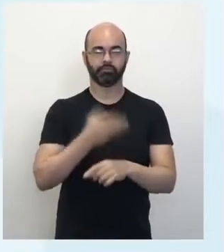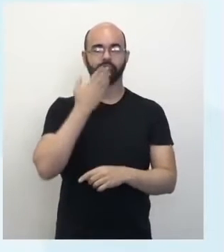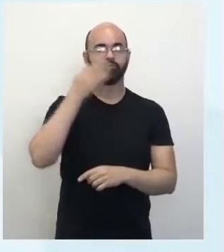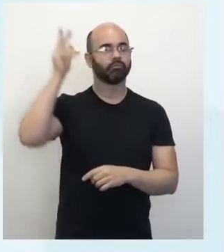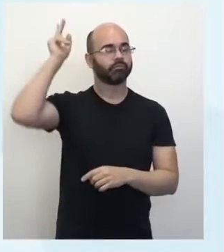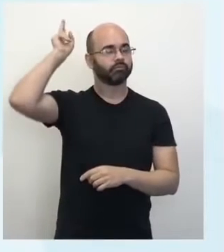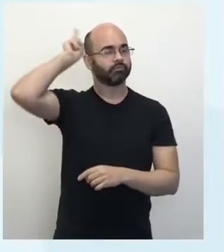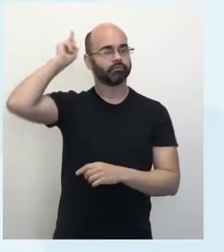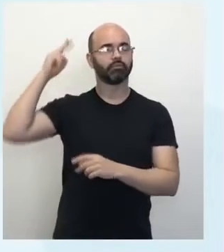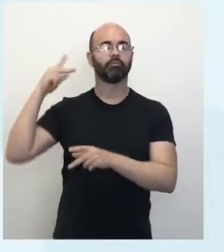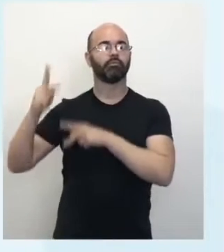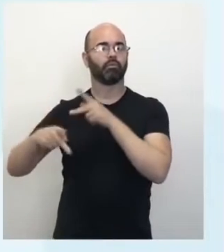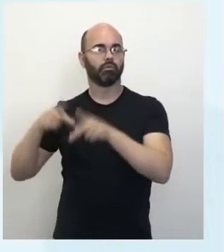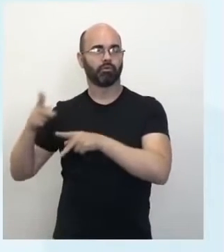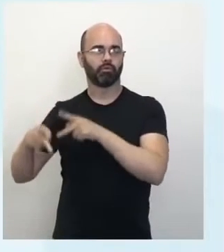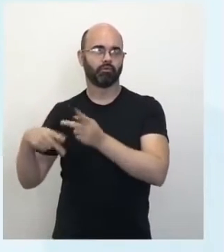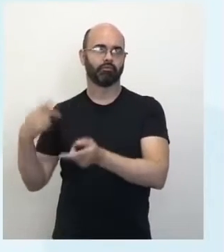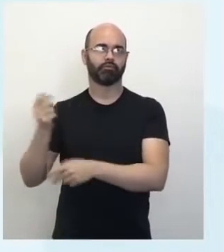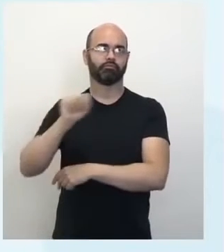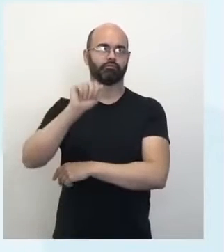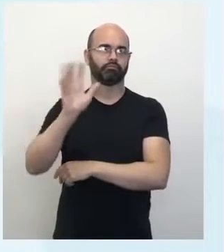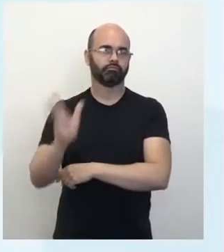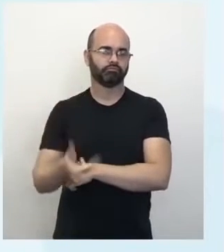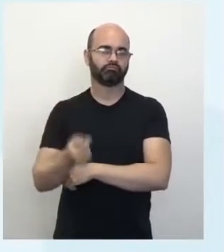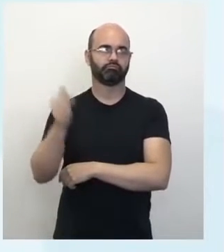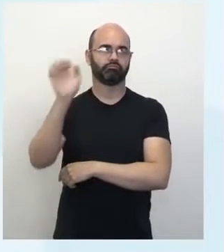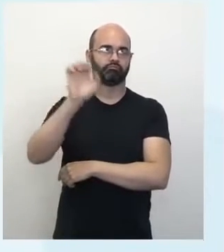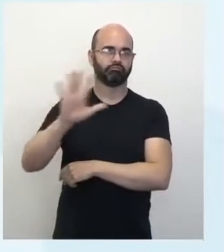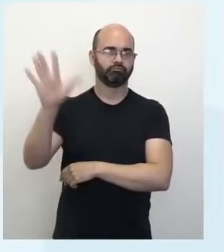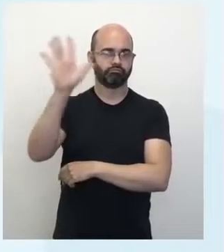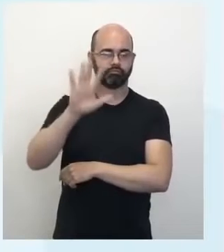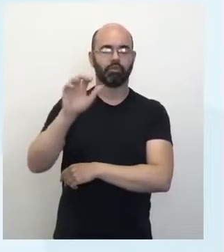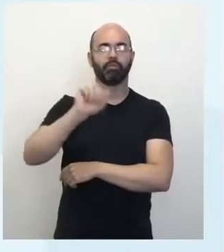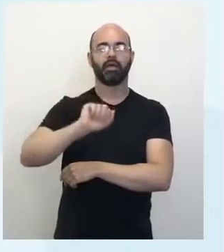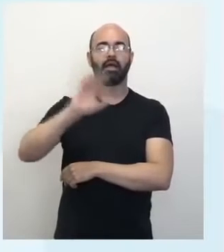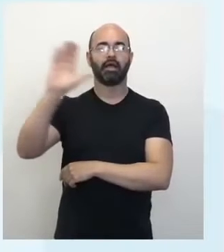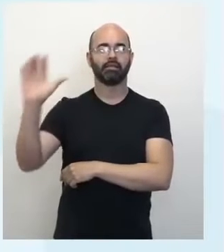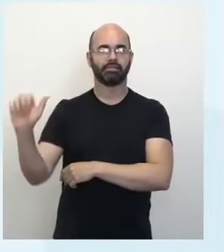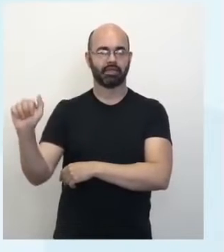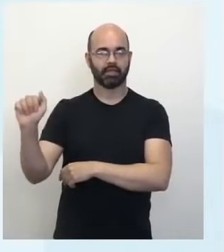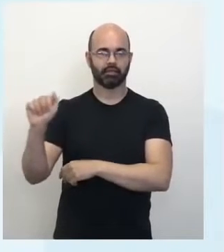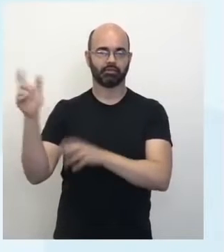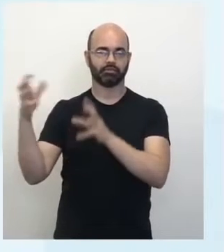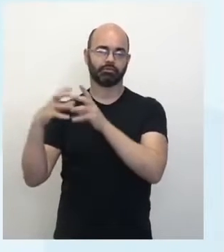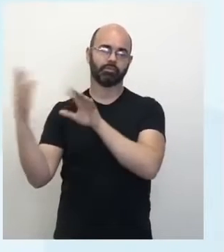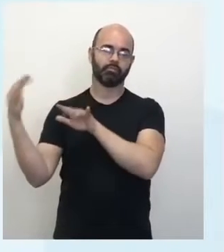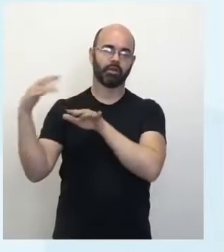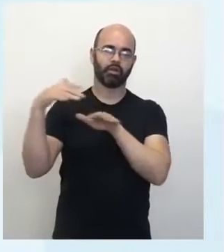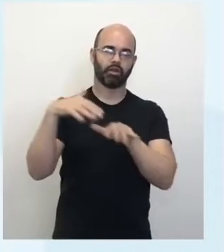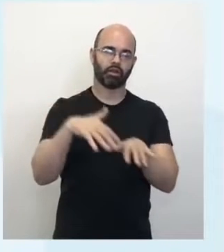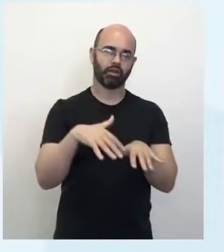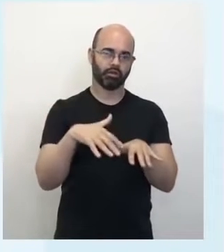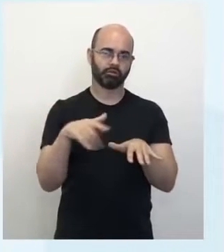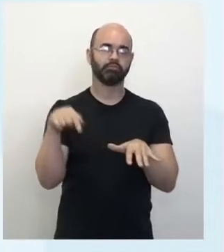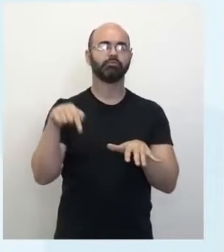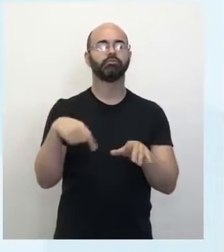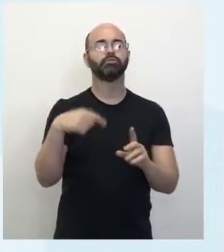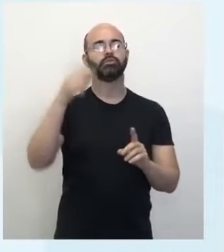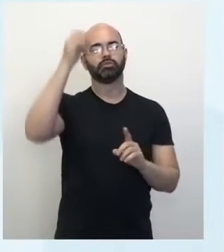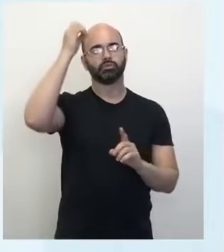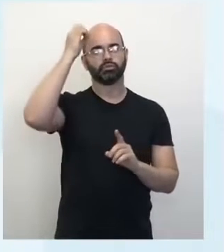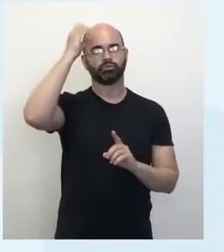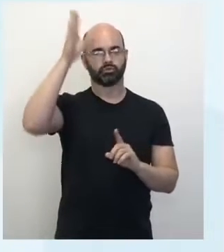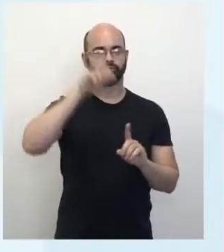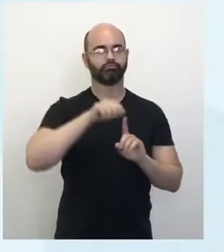indígenas, africanos, europeus, asiáticos, entre outros, para a formação